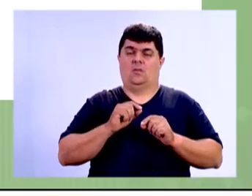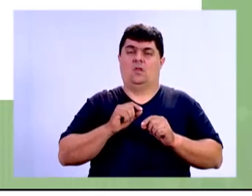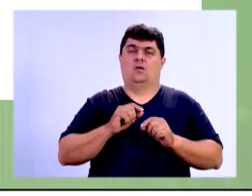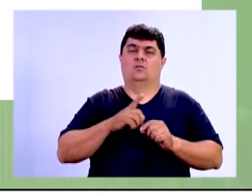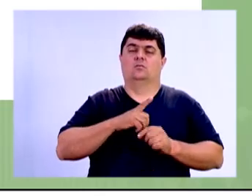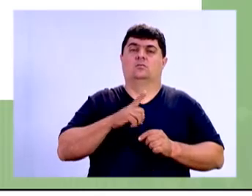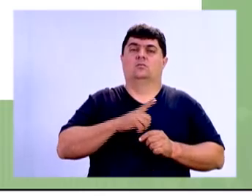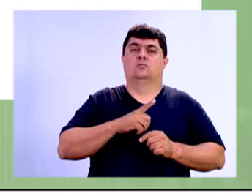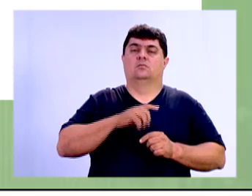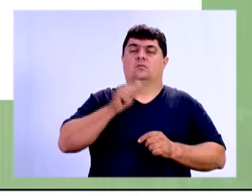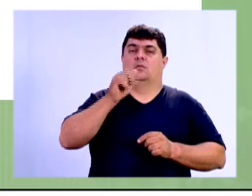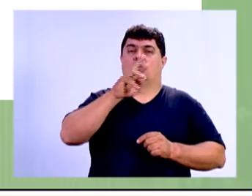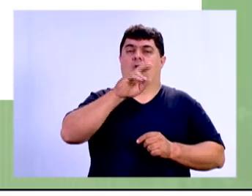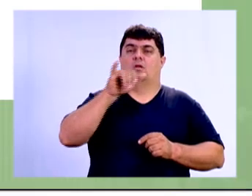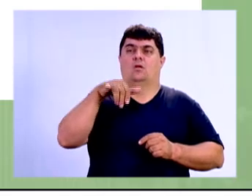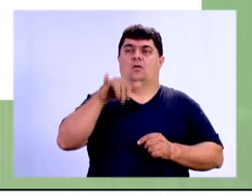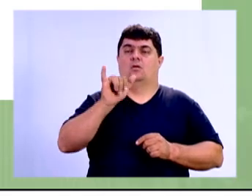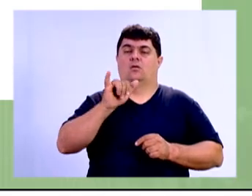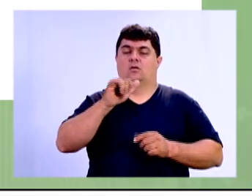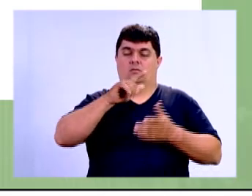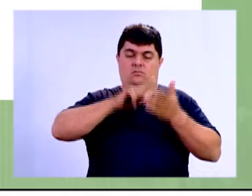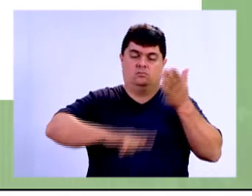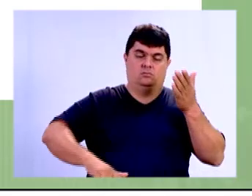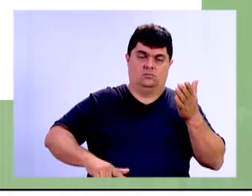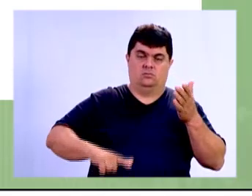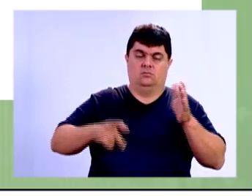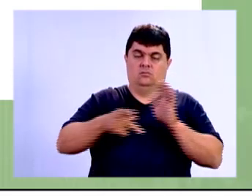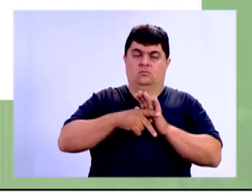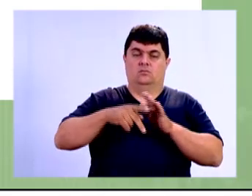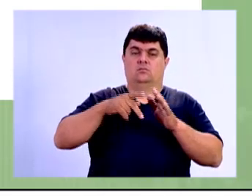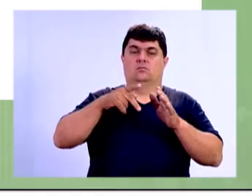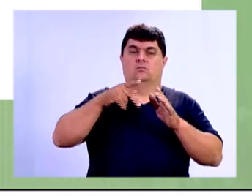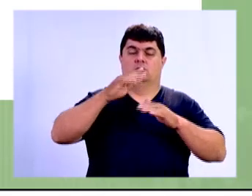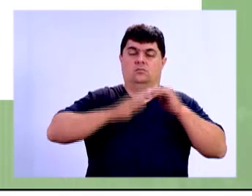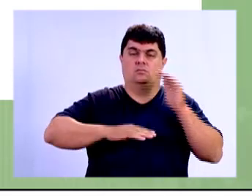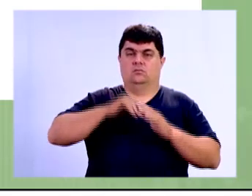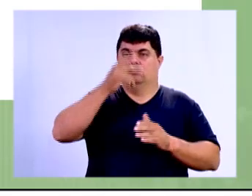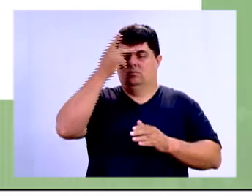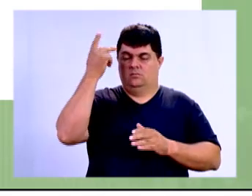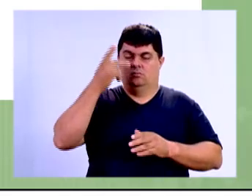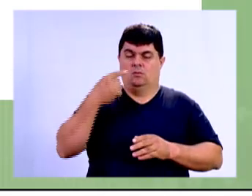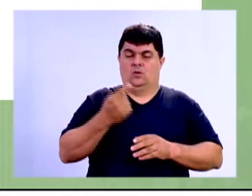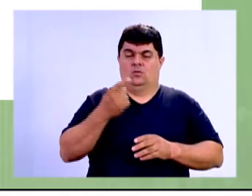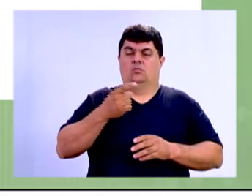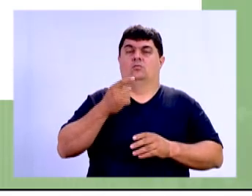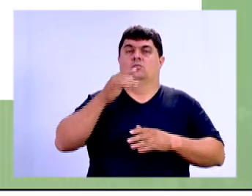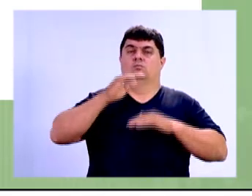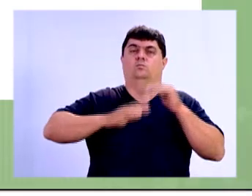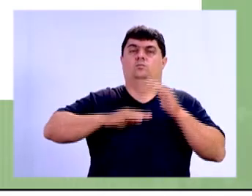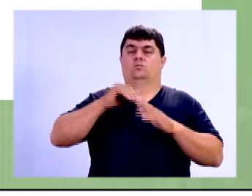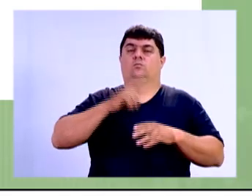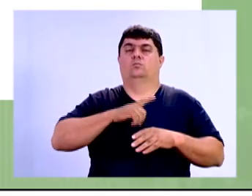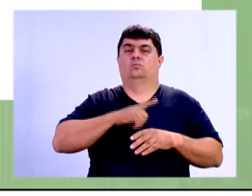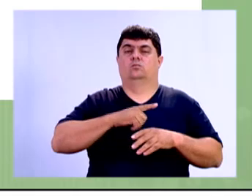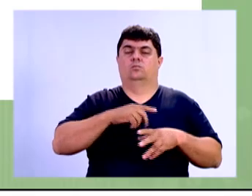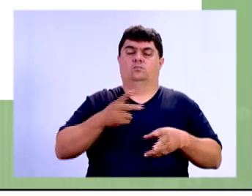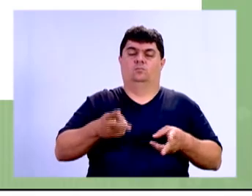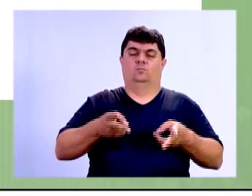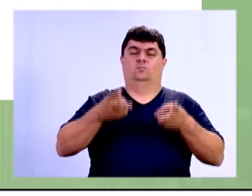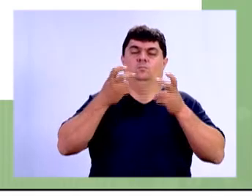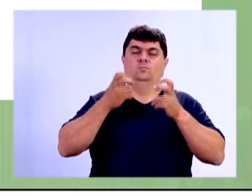tem um array list de funcionários. E um funcionário, ele pertence a uma